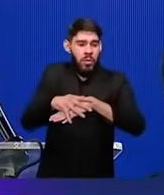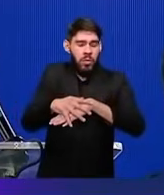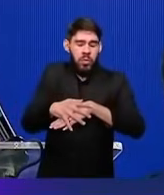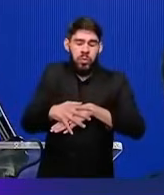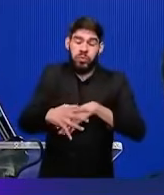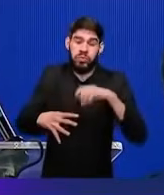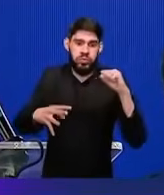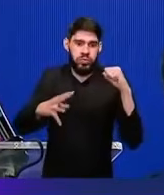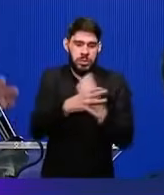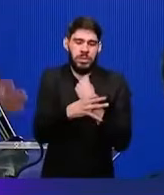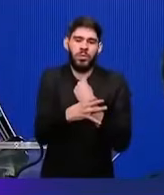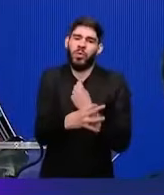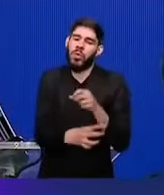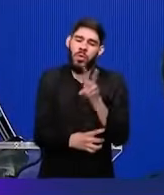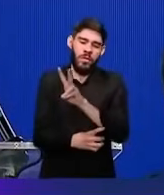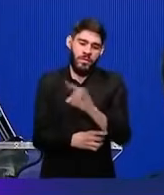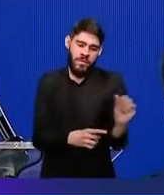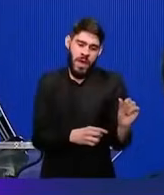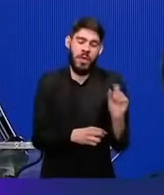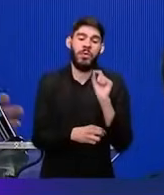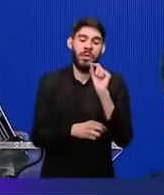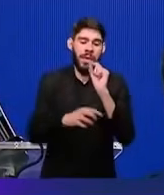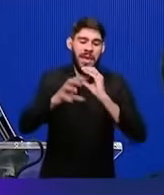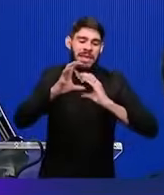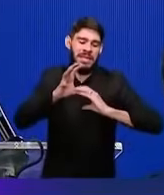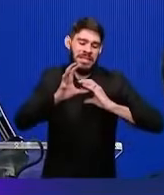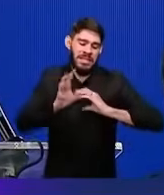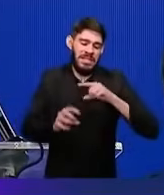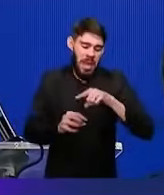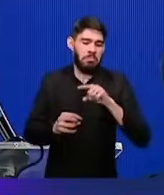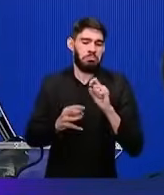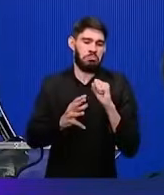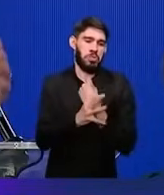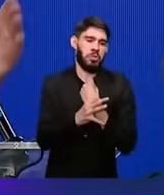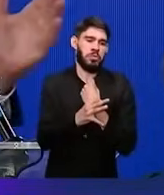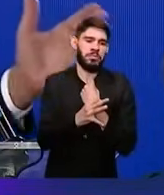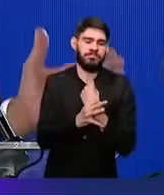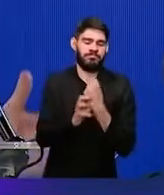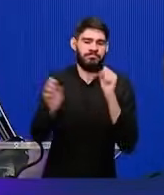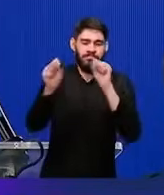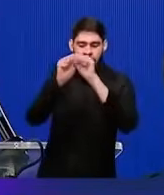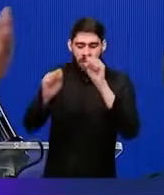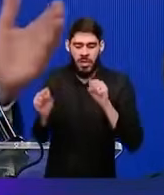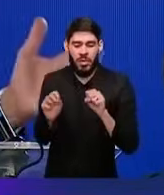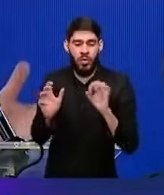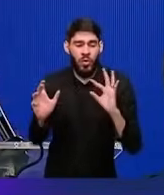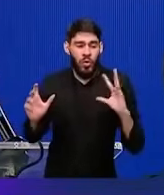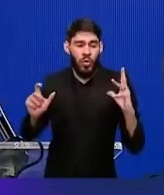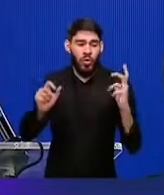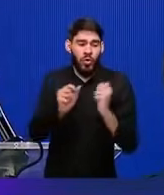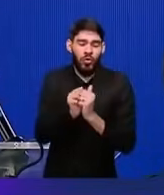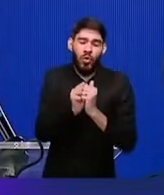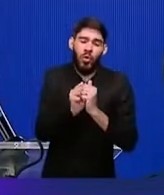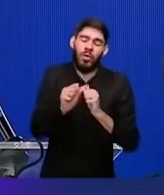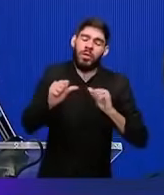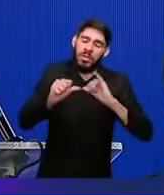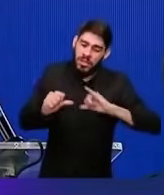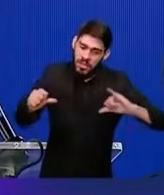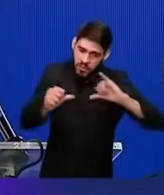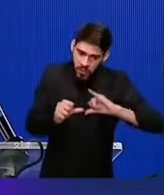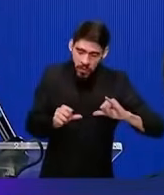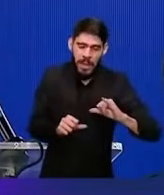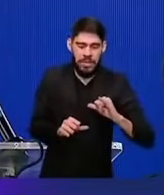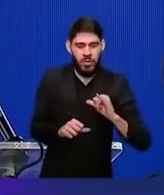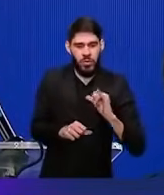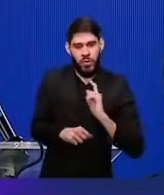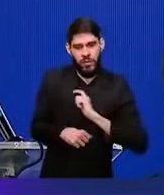absolutamente seguro, que é o SERPRO. Absolutamente seguro. Que guarda todas as nossas informações fiscais no